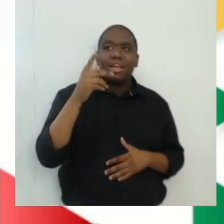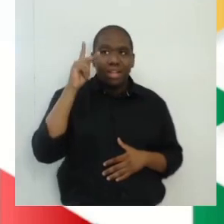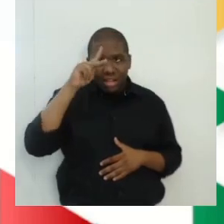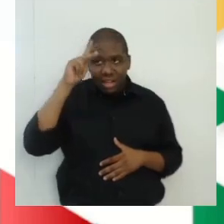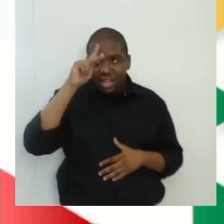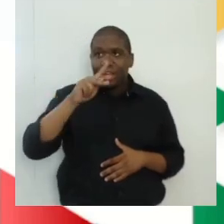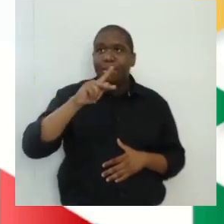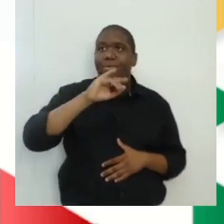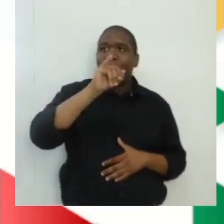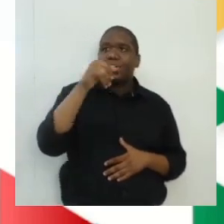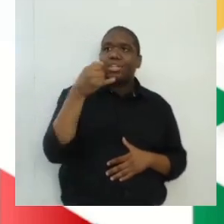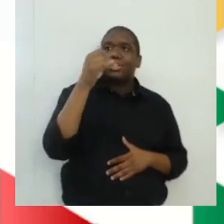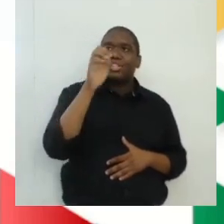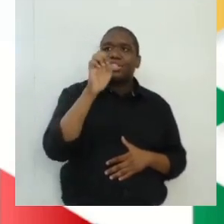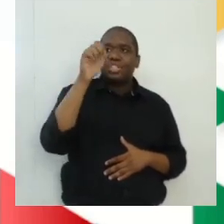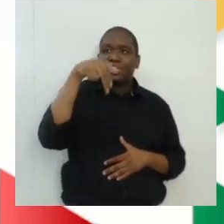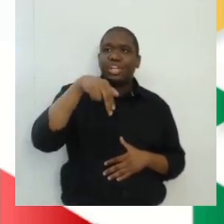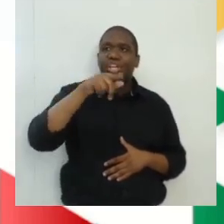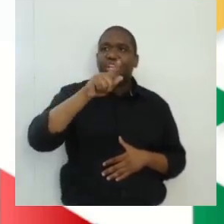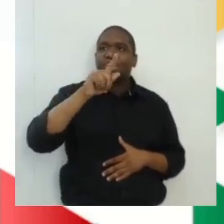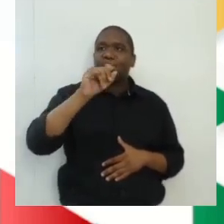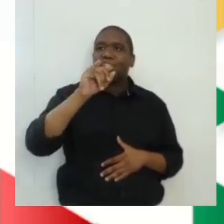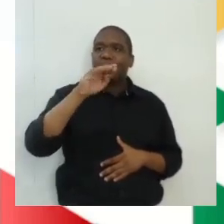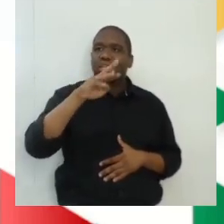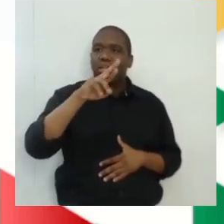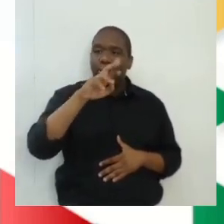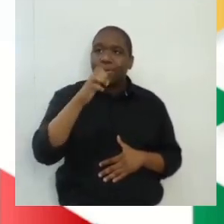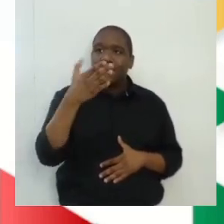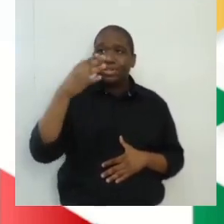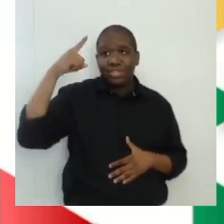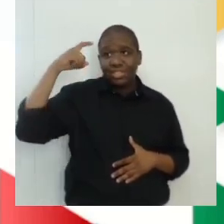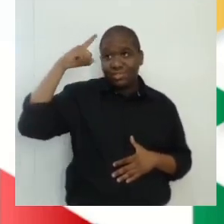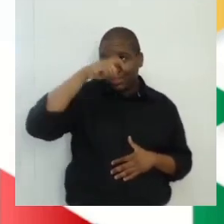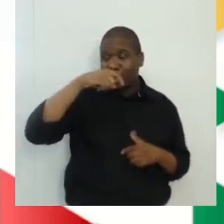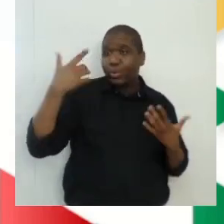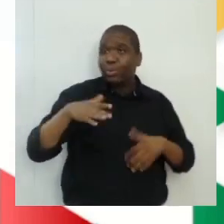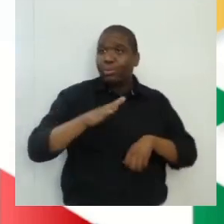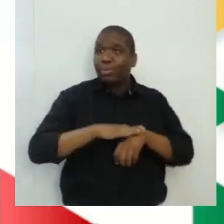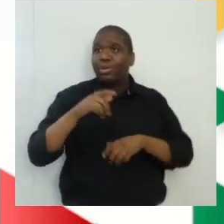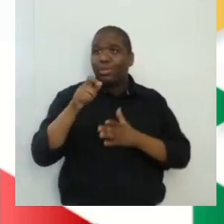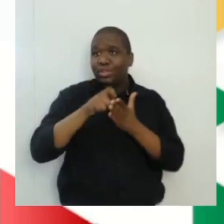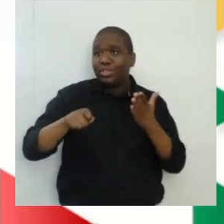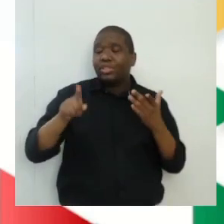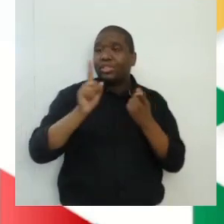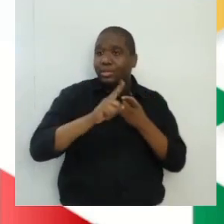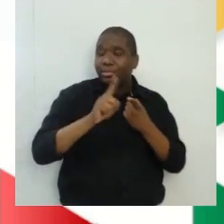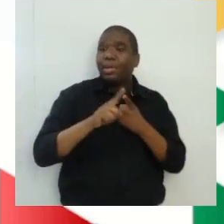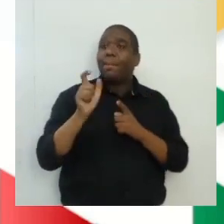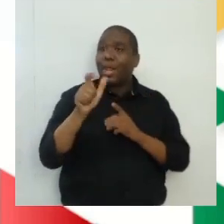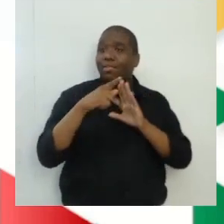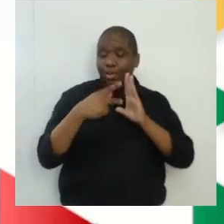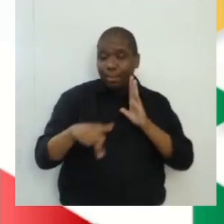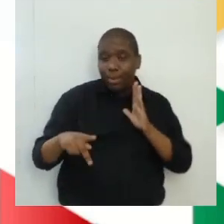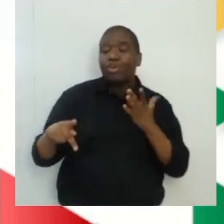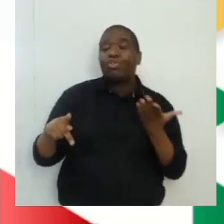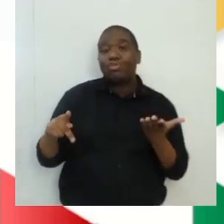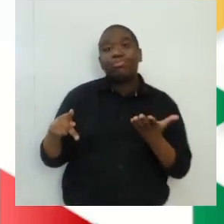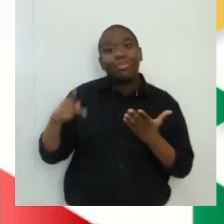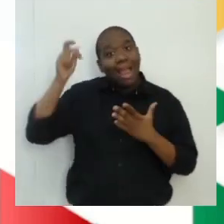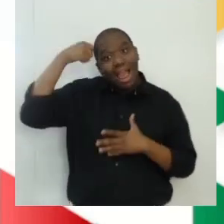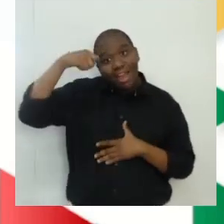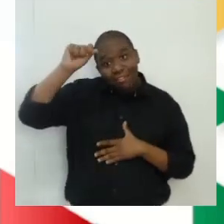da dificuldade no processo da escrita. Palavra com origem africana também, jabá,